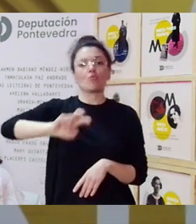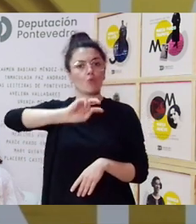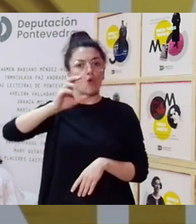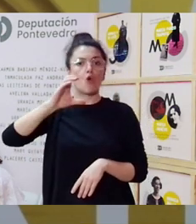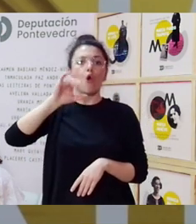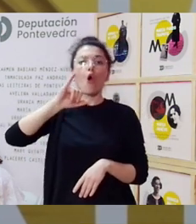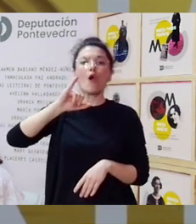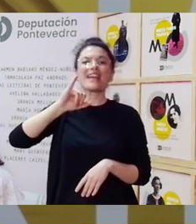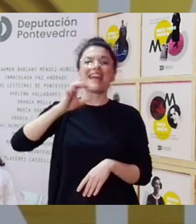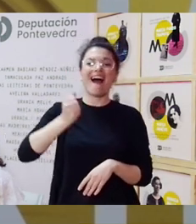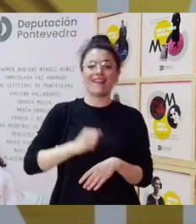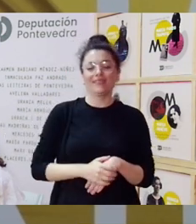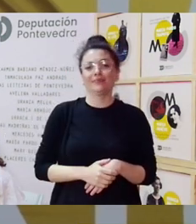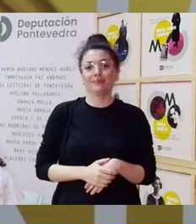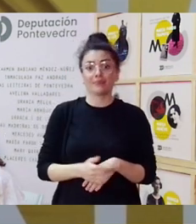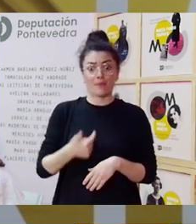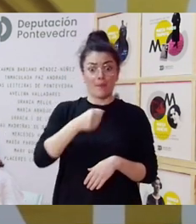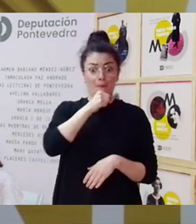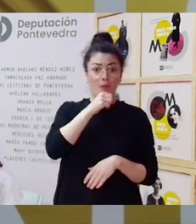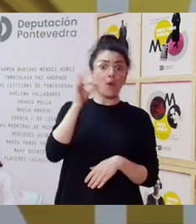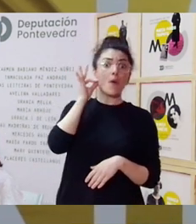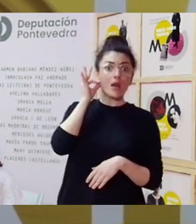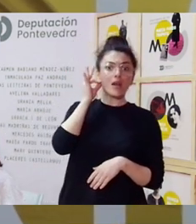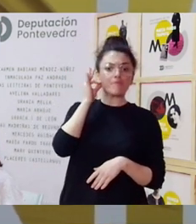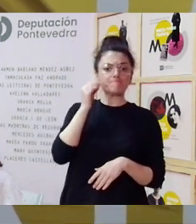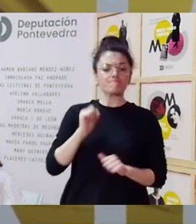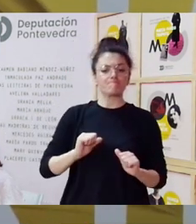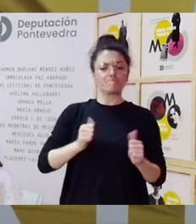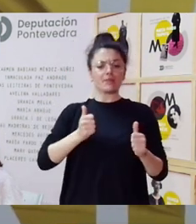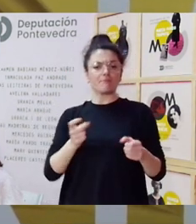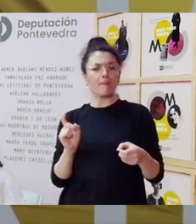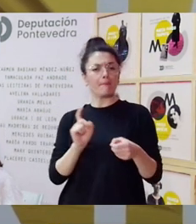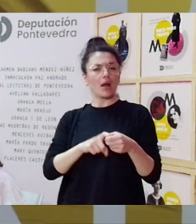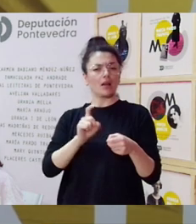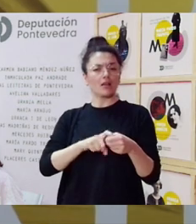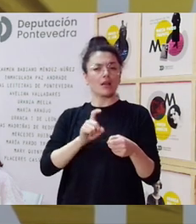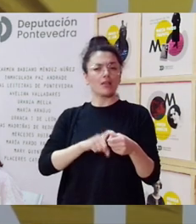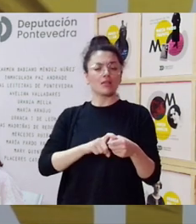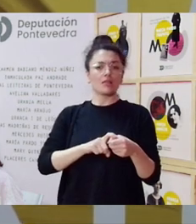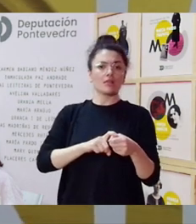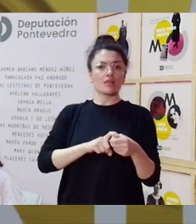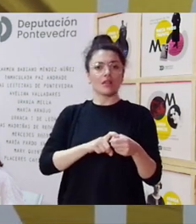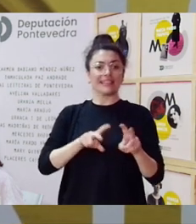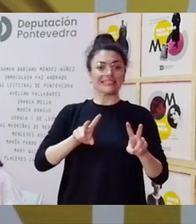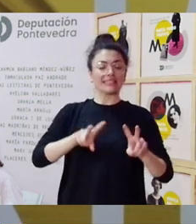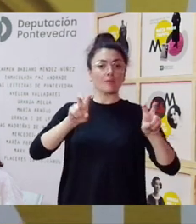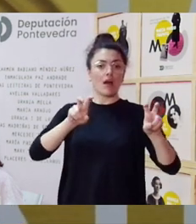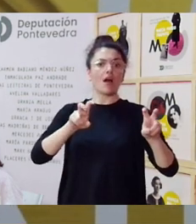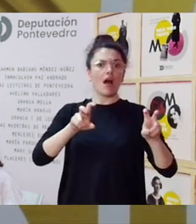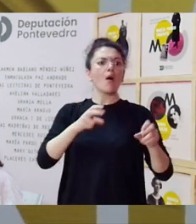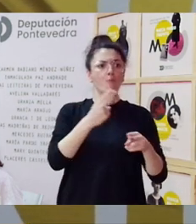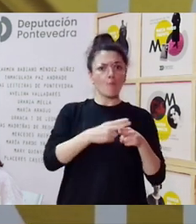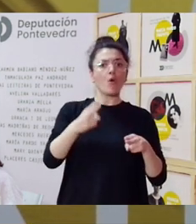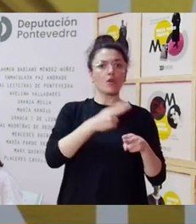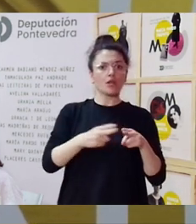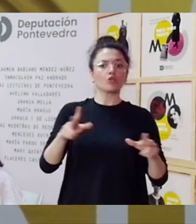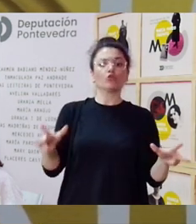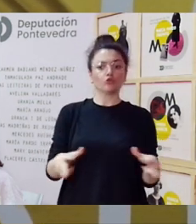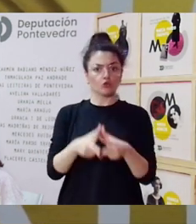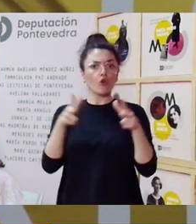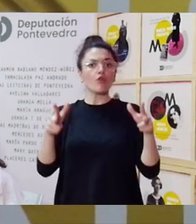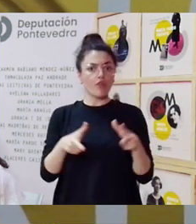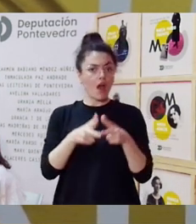E miña avoa empezou a involucrarse en todos os temas tamén políticos e sociais